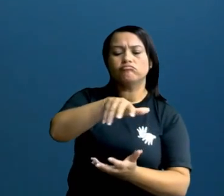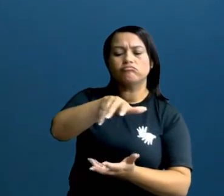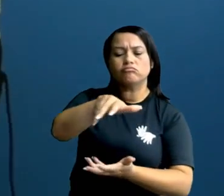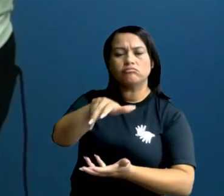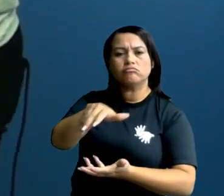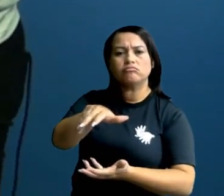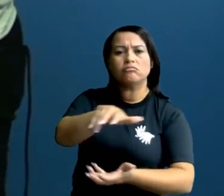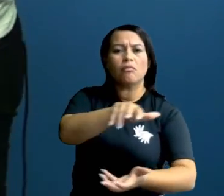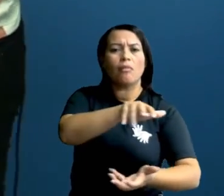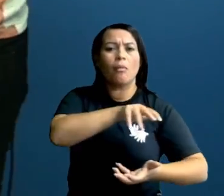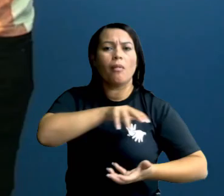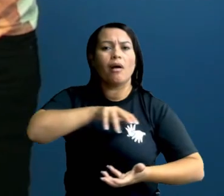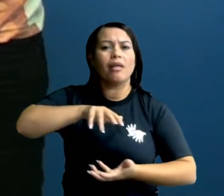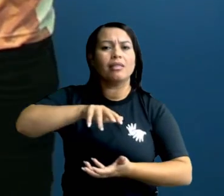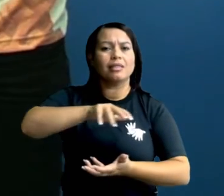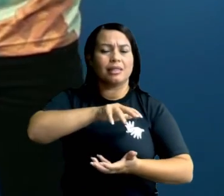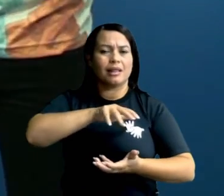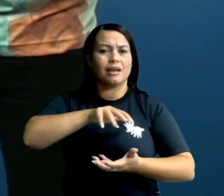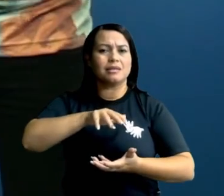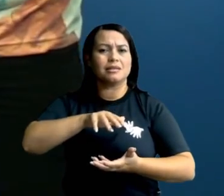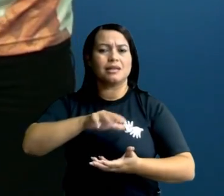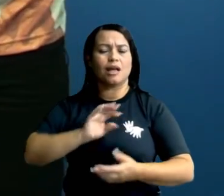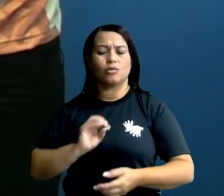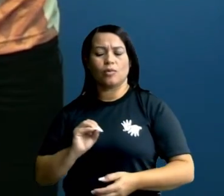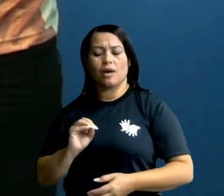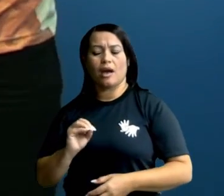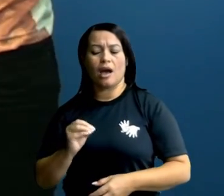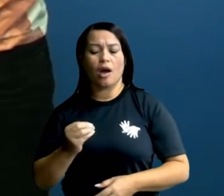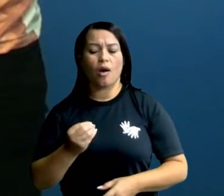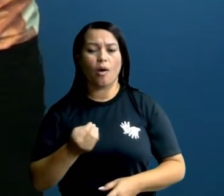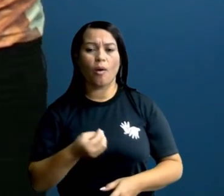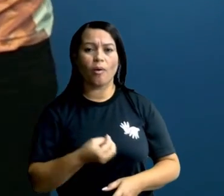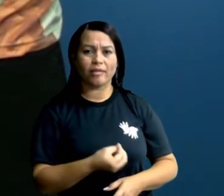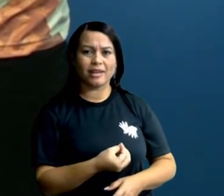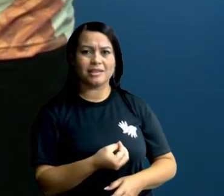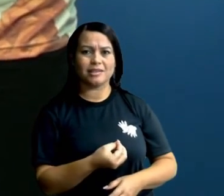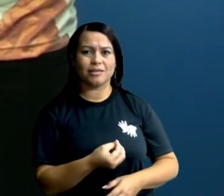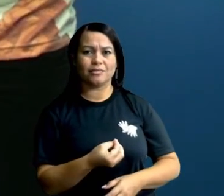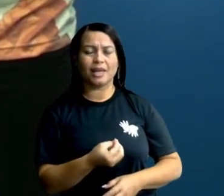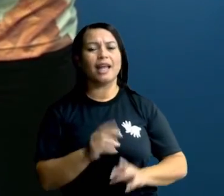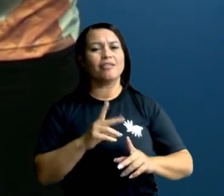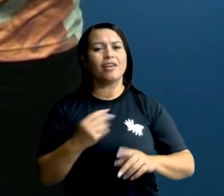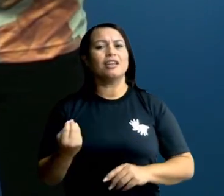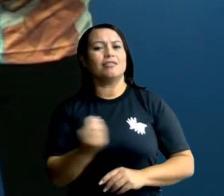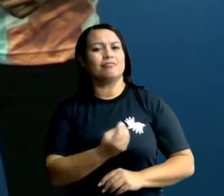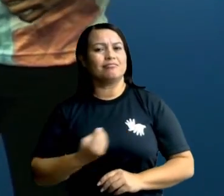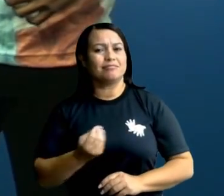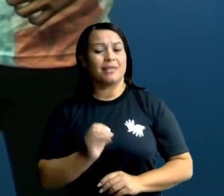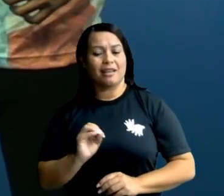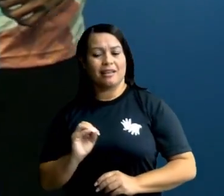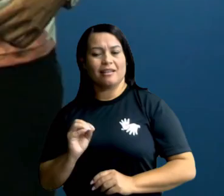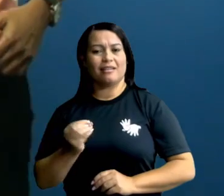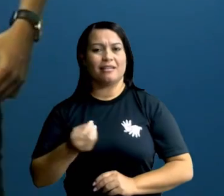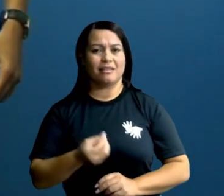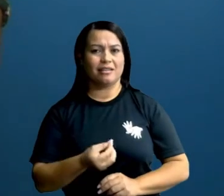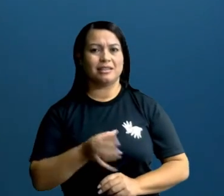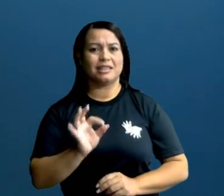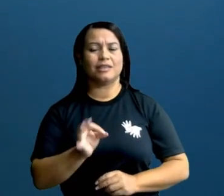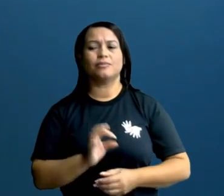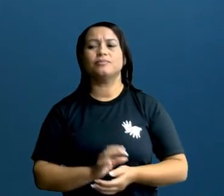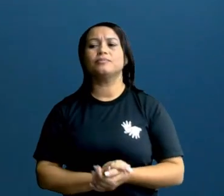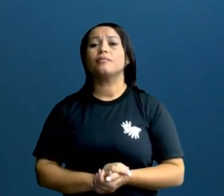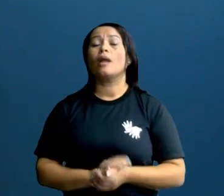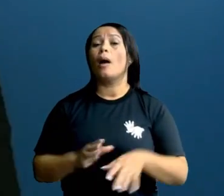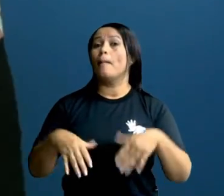outras palavras, a nutação seria um processo que está associado à precessão, tá bom?